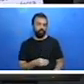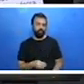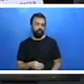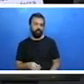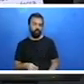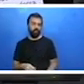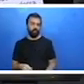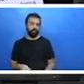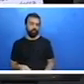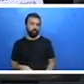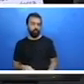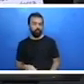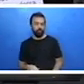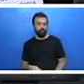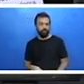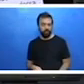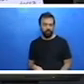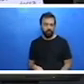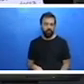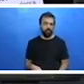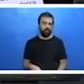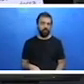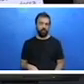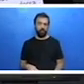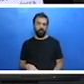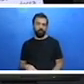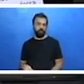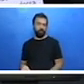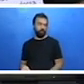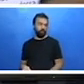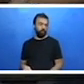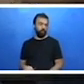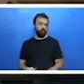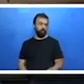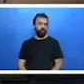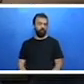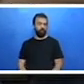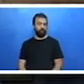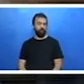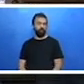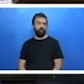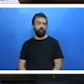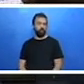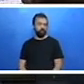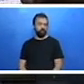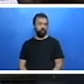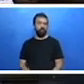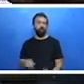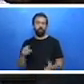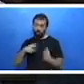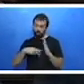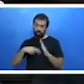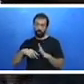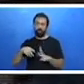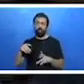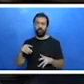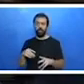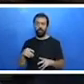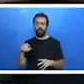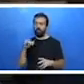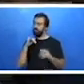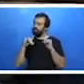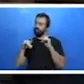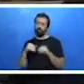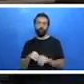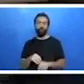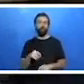sobre esse gênero de texto: aqui ele nasceu. Então, tendo essas informações, qual alternativa nós